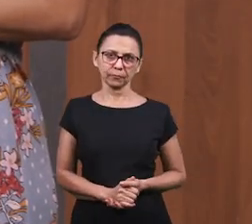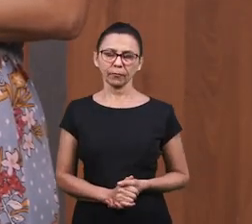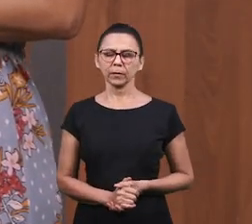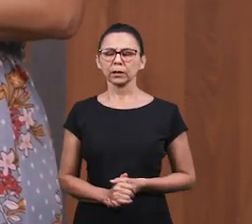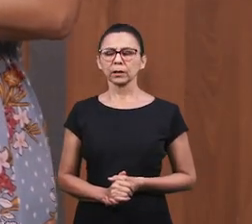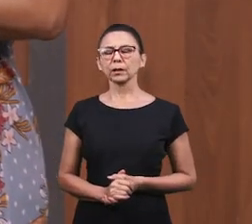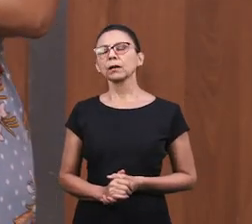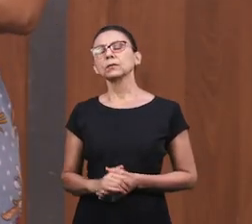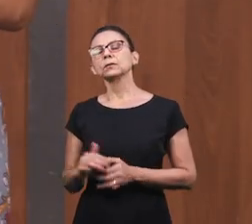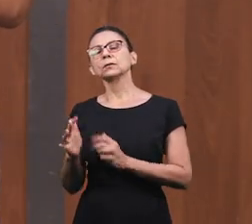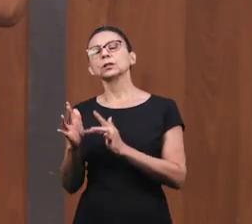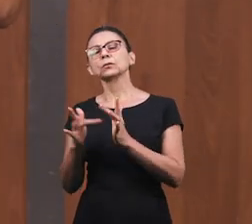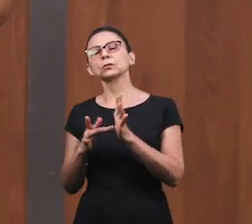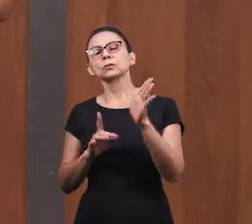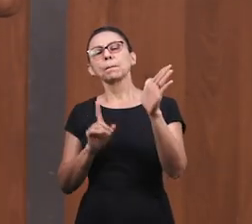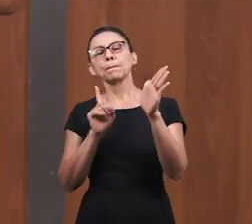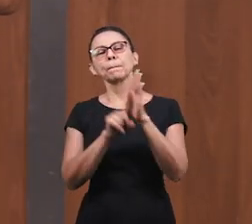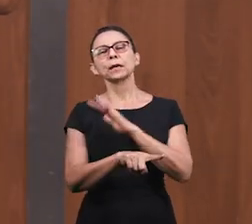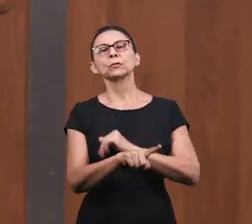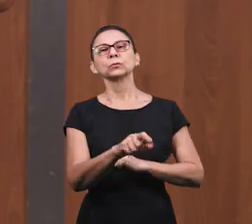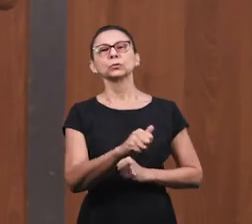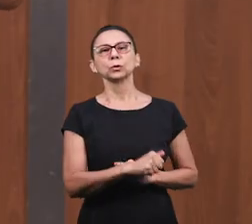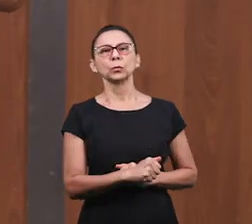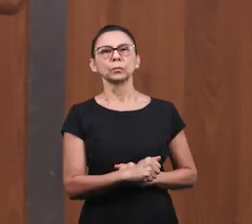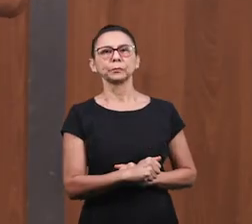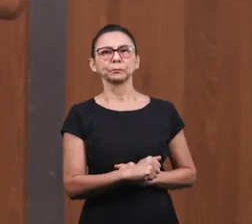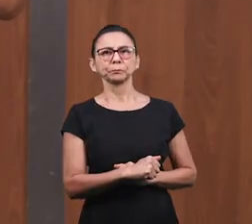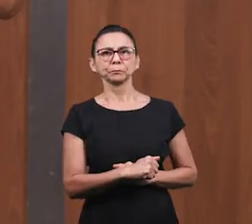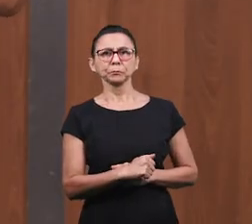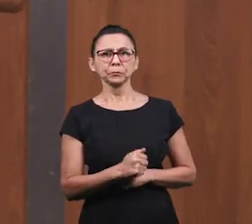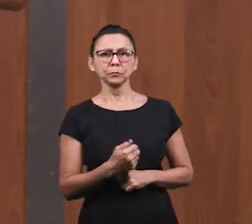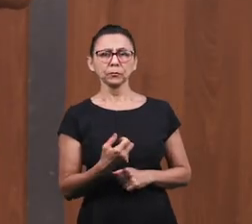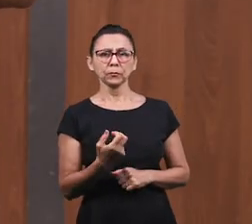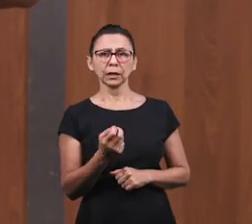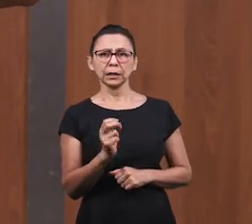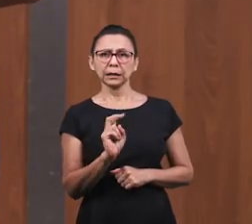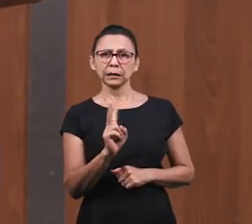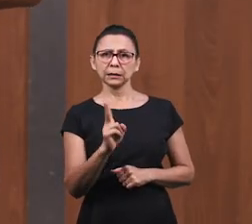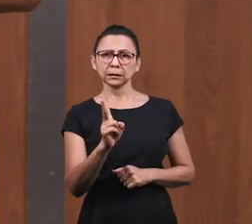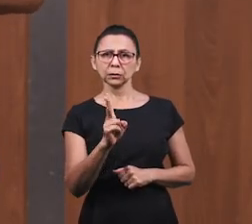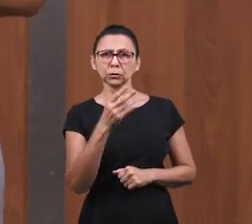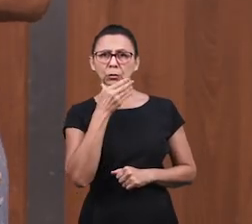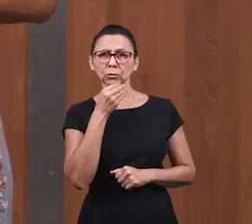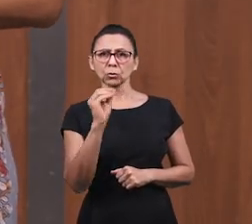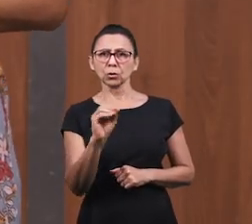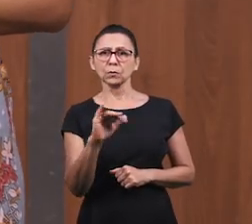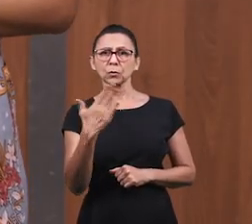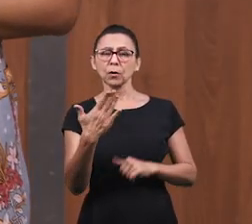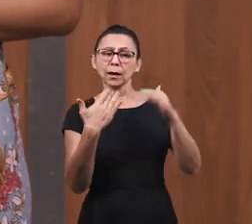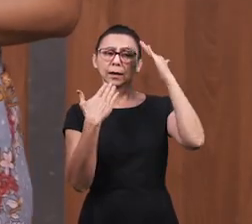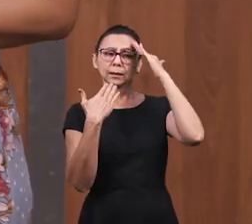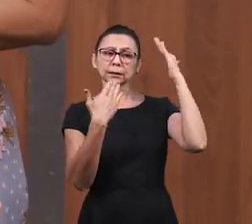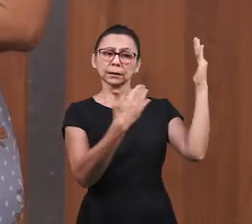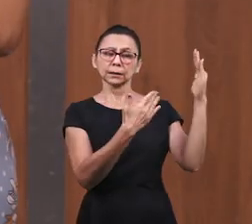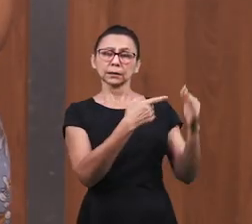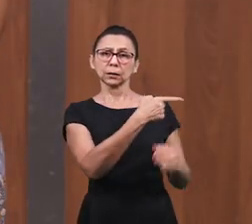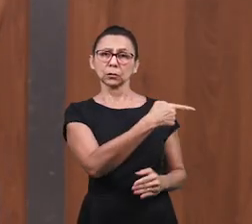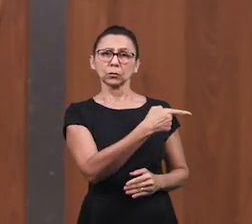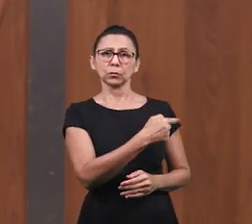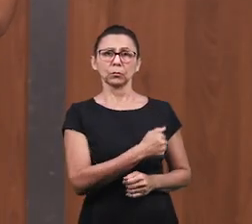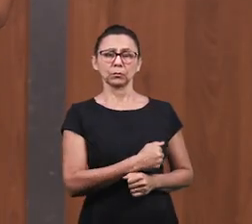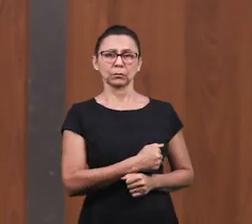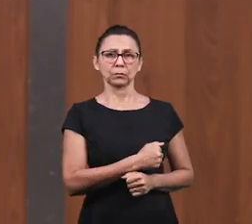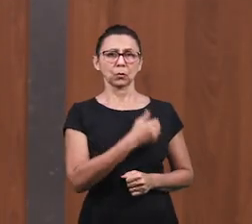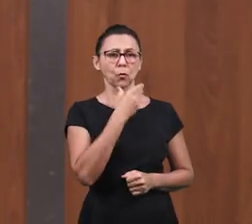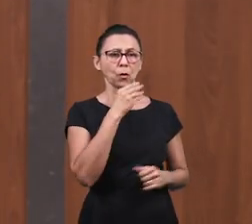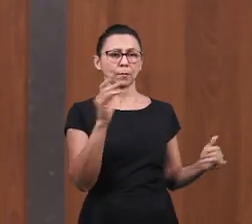Simão: qual desses devedores ficou mais grato ao homem que os perdoou, Simão?